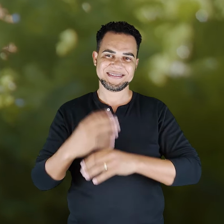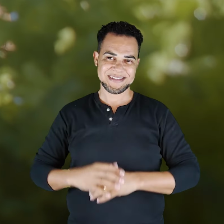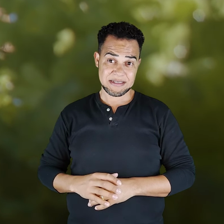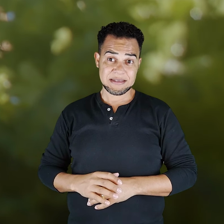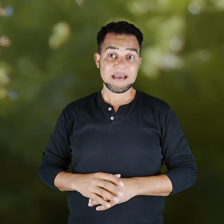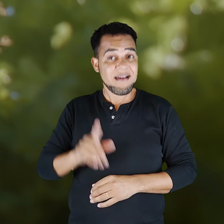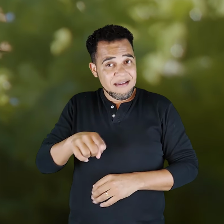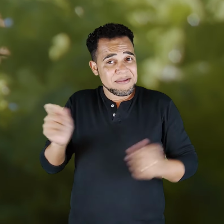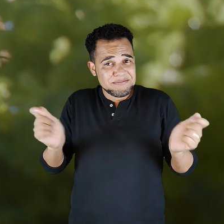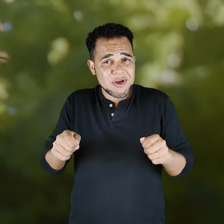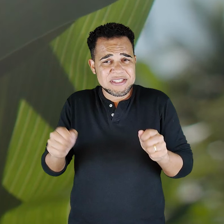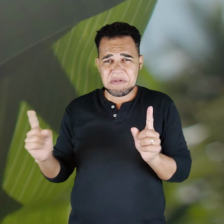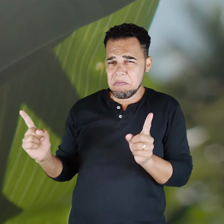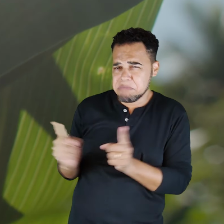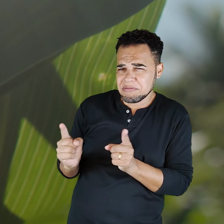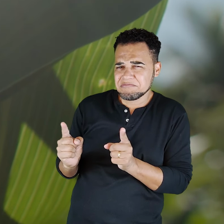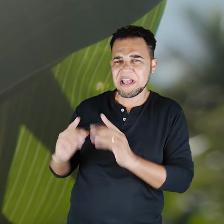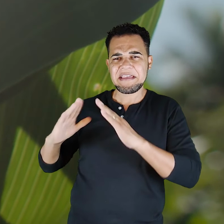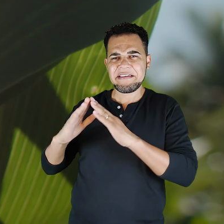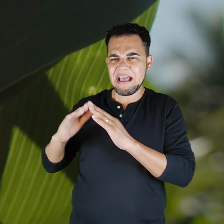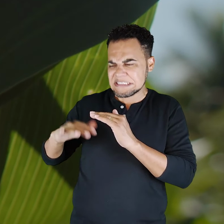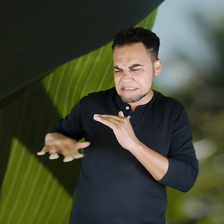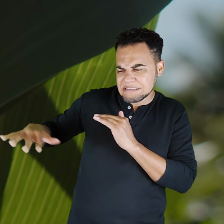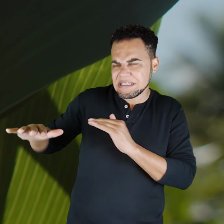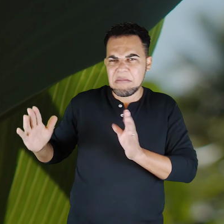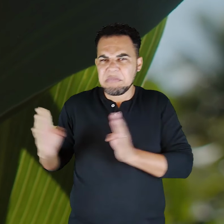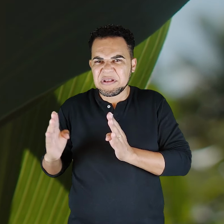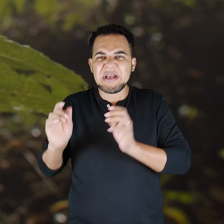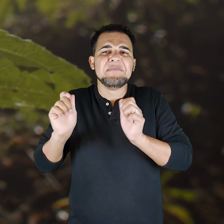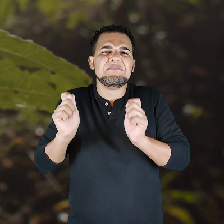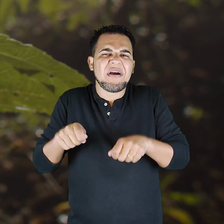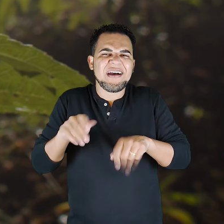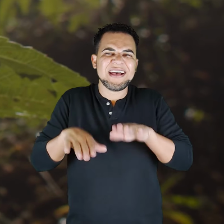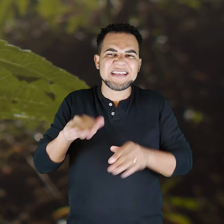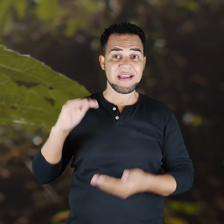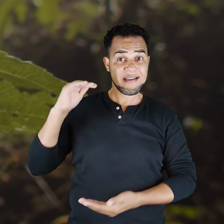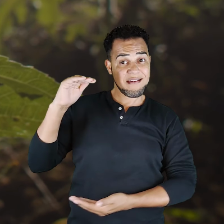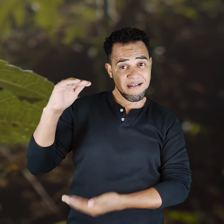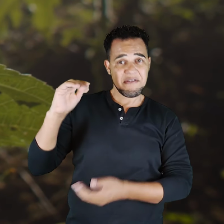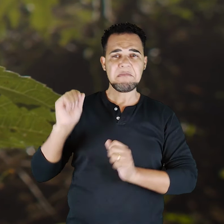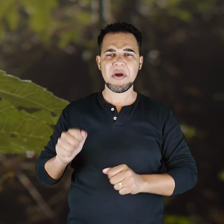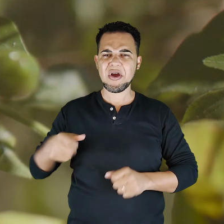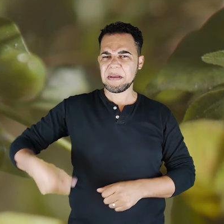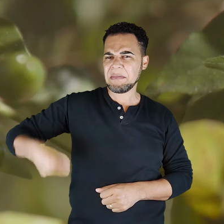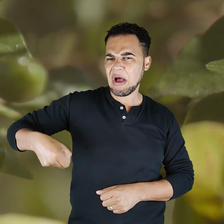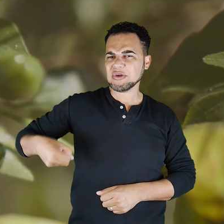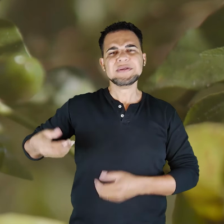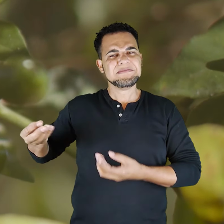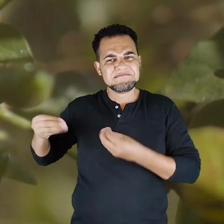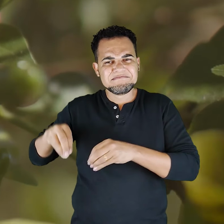pedacinho, num quintal, mesmo que não tenha quintal, mas pode plantar na garrafa PET, pode plantar em